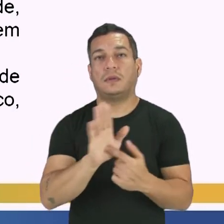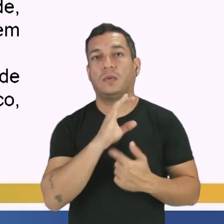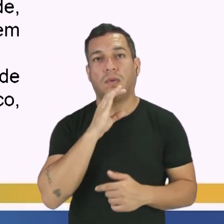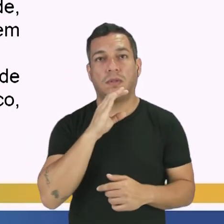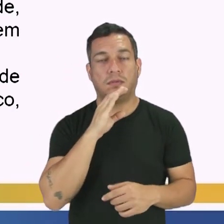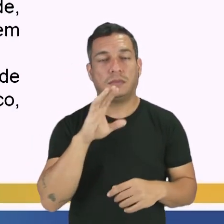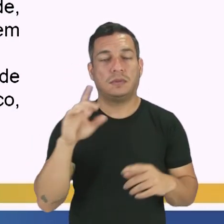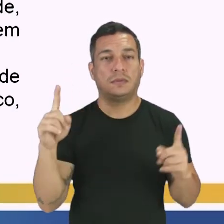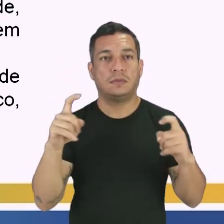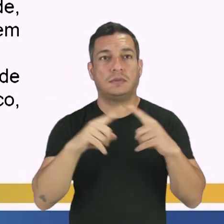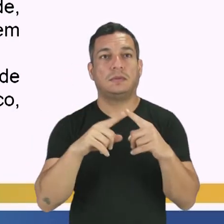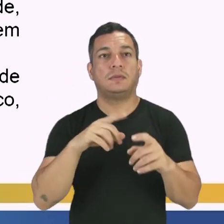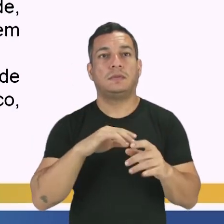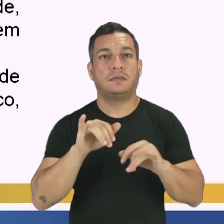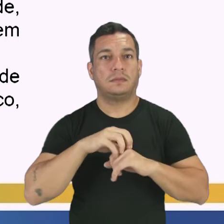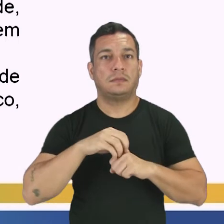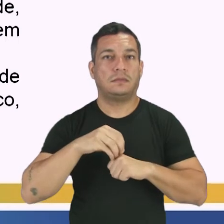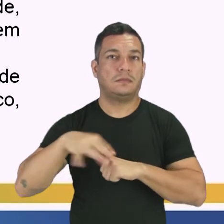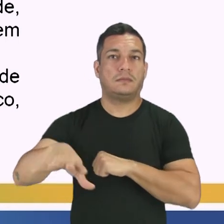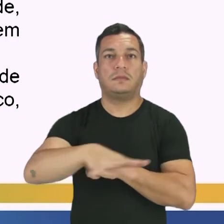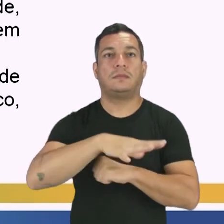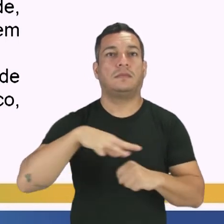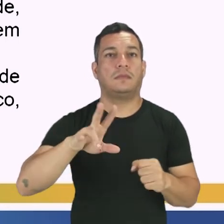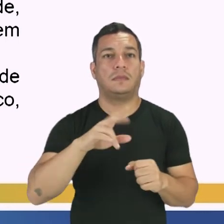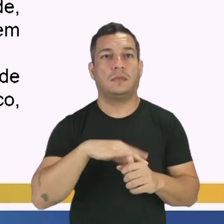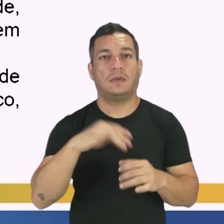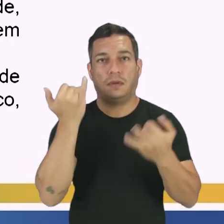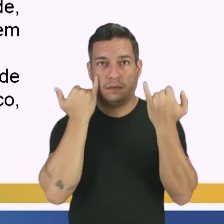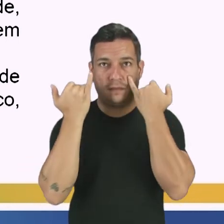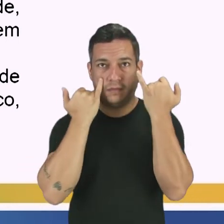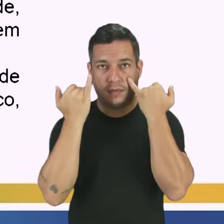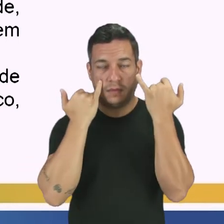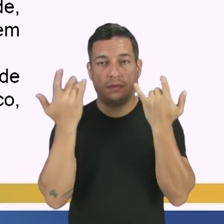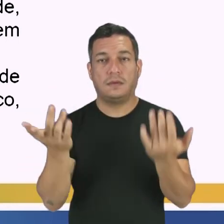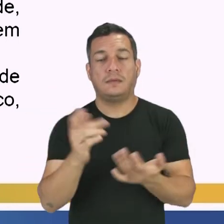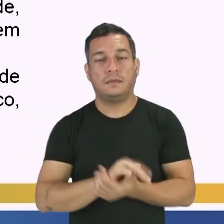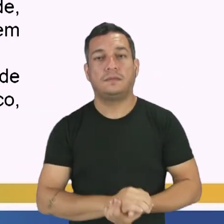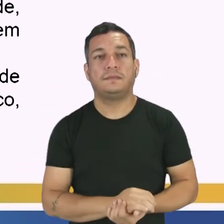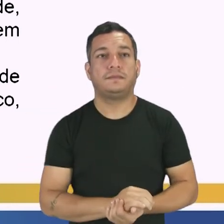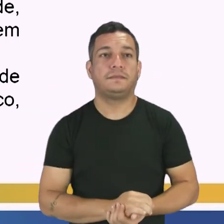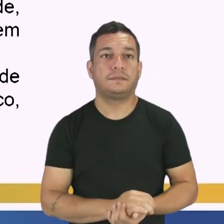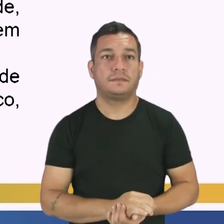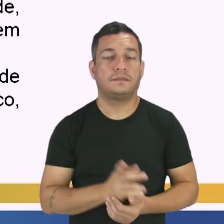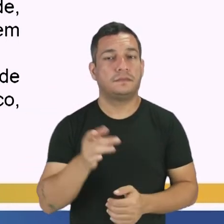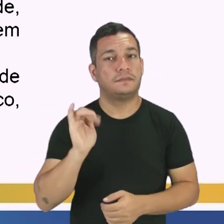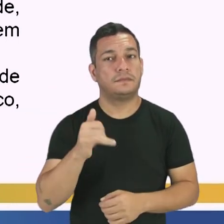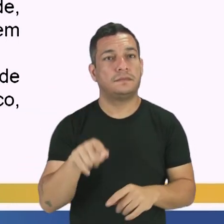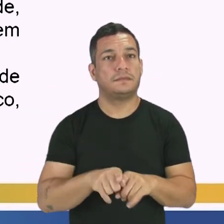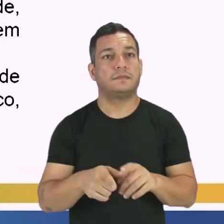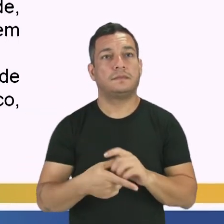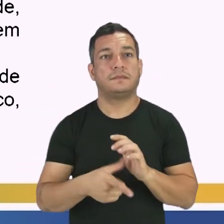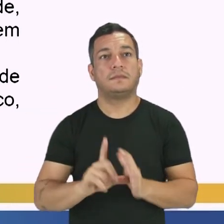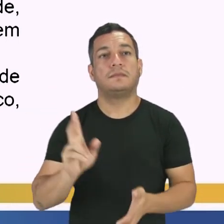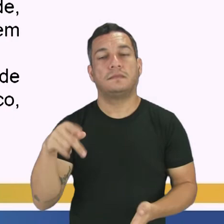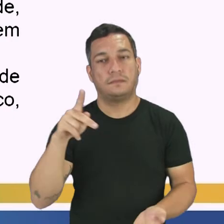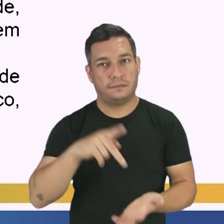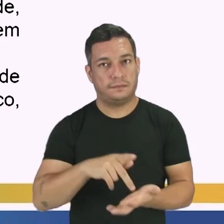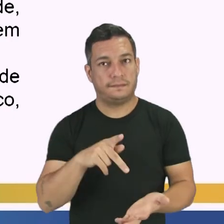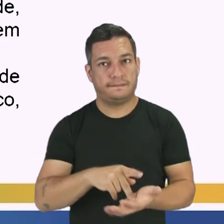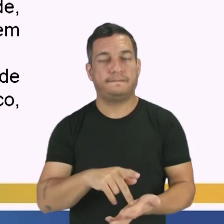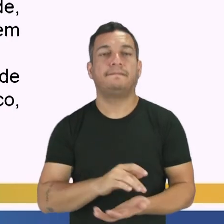científico, transmitindo assim diversas informações de valor indiscutível. Então, essa daí, pelo que eu já falei na questão anterior, ela